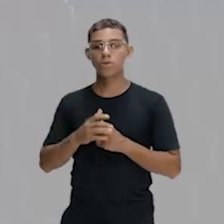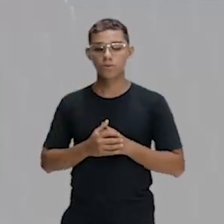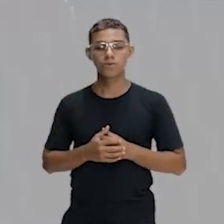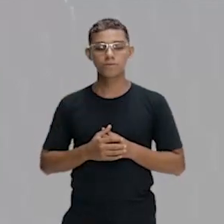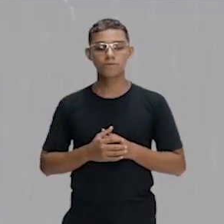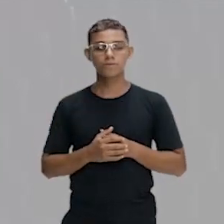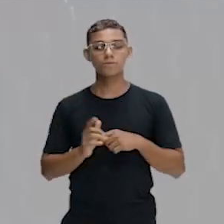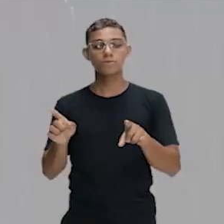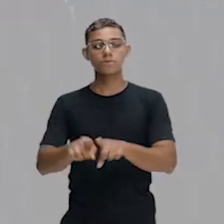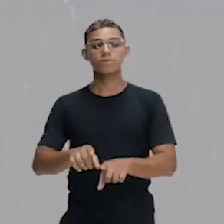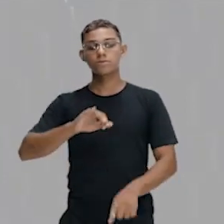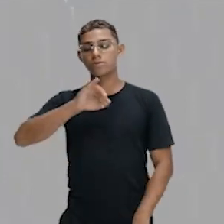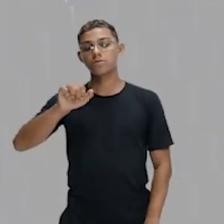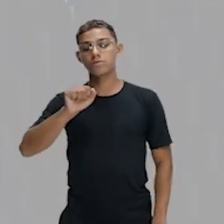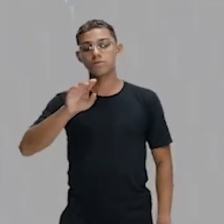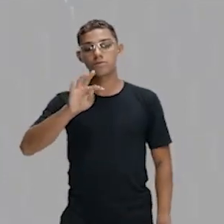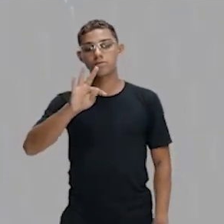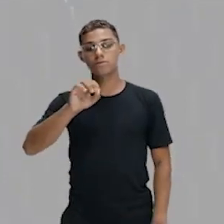o jatobá,